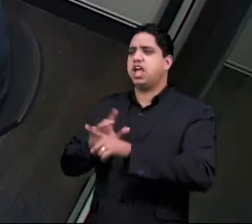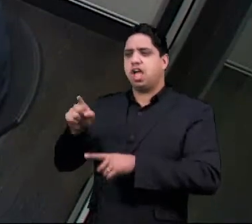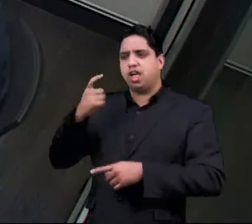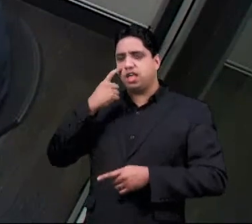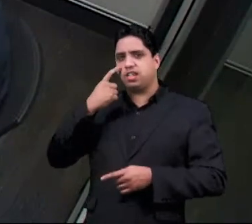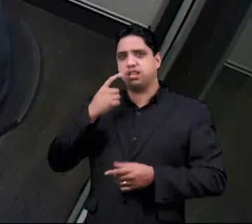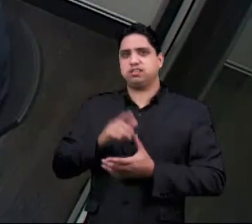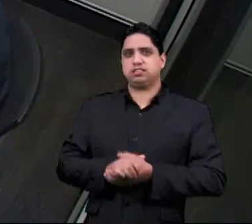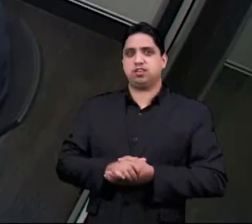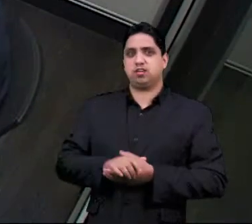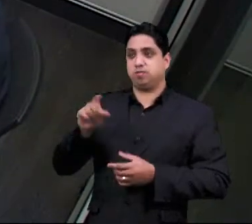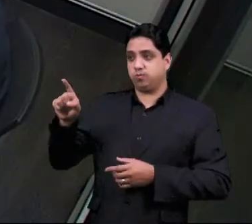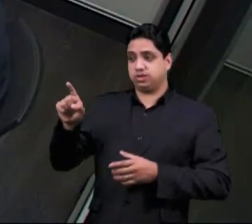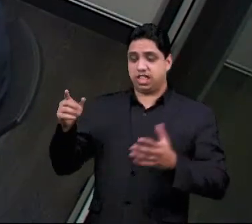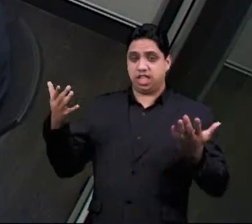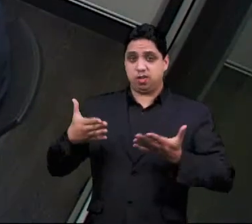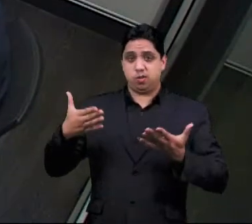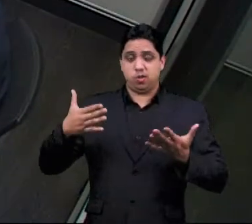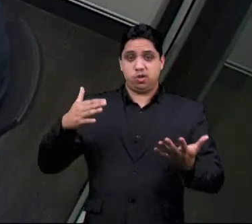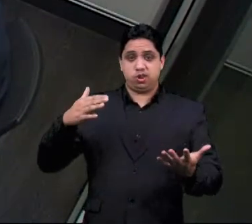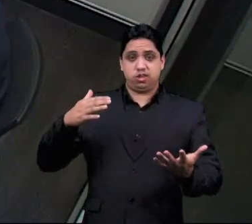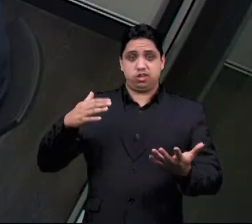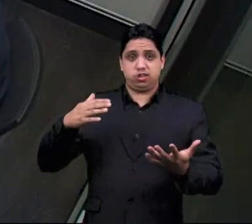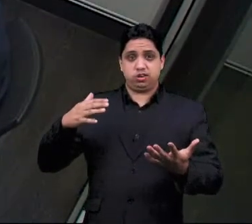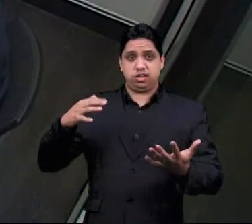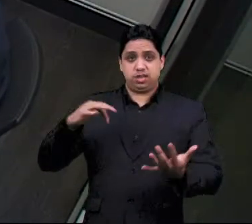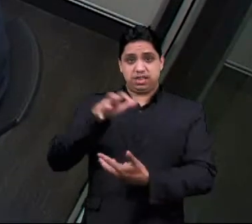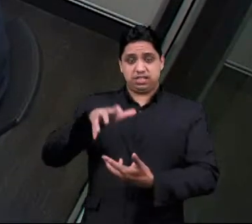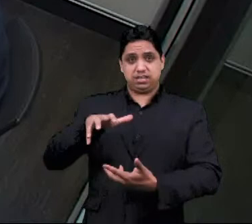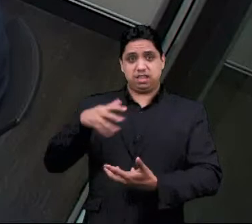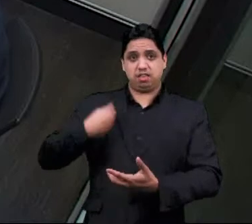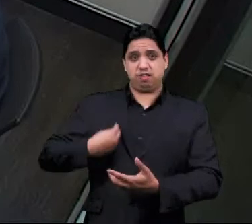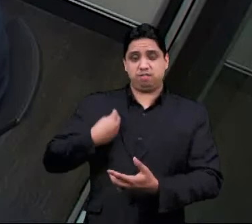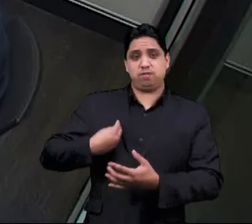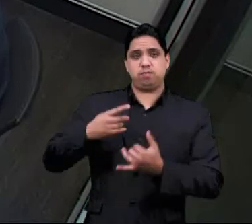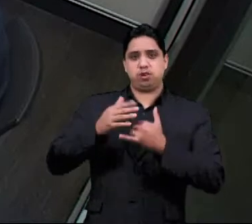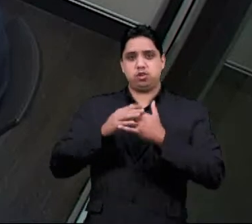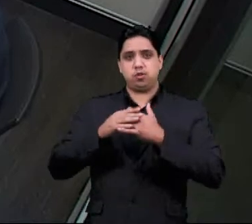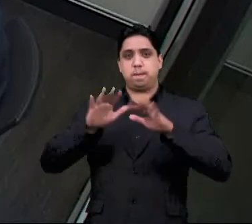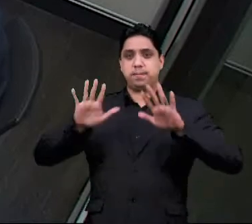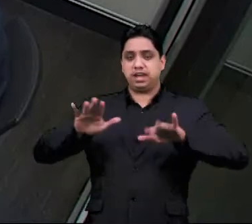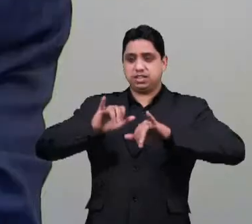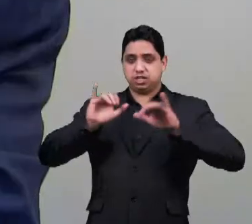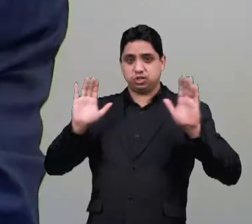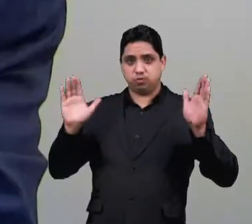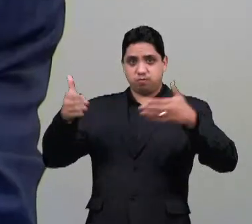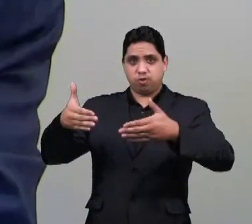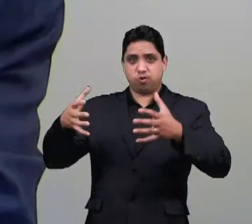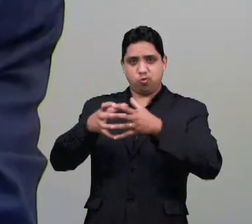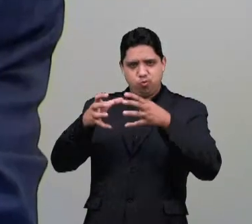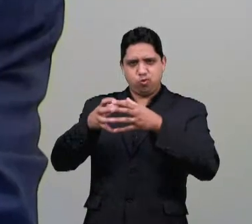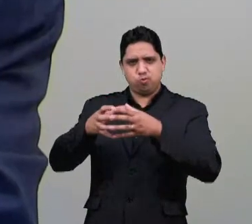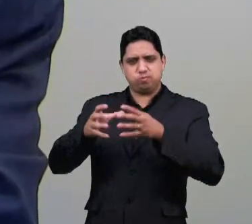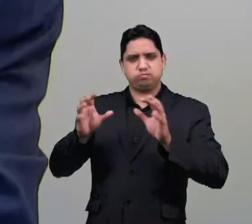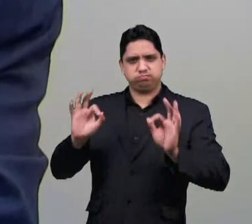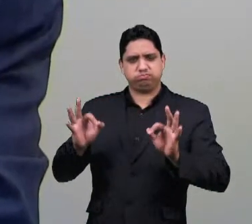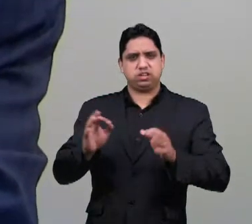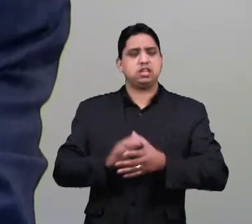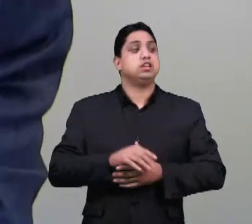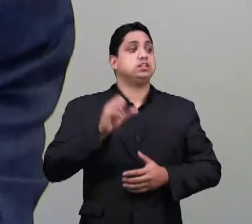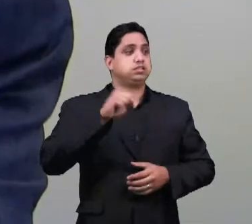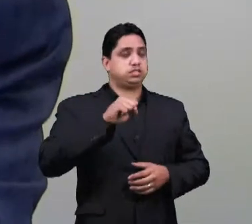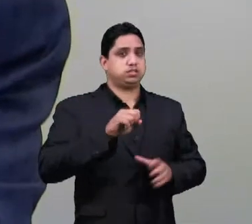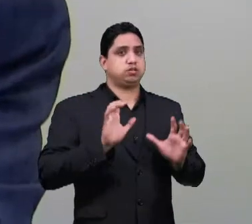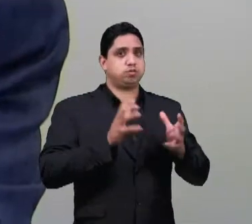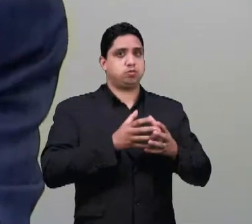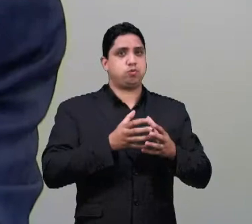você estava numa transmissão ao vivo pelo YouTube, mas direcionada para um grupo específico, não é isso? Foi, um grupo específico. Um grupo